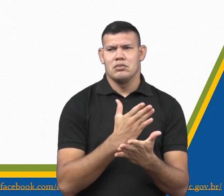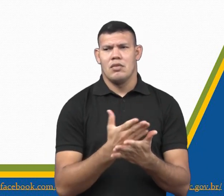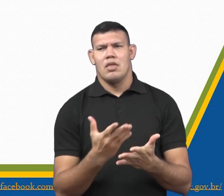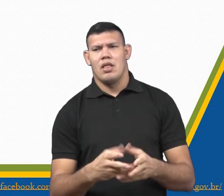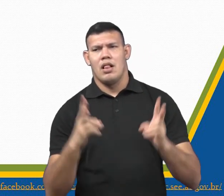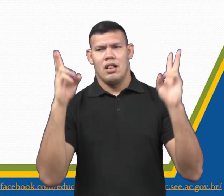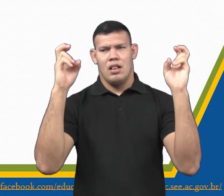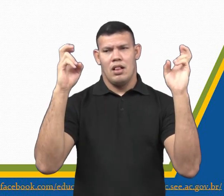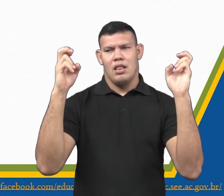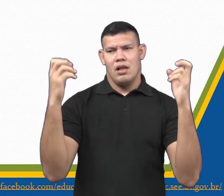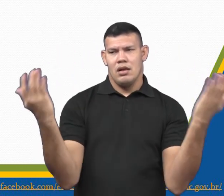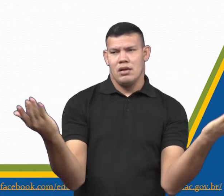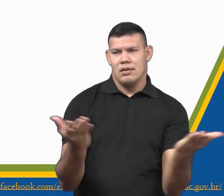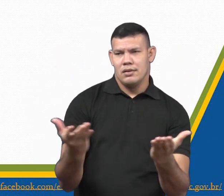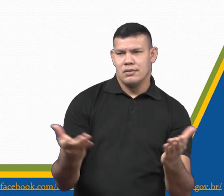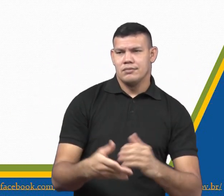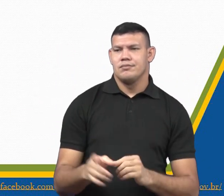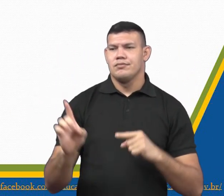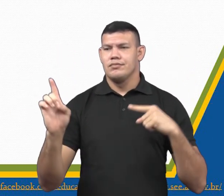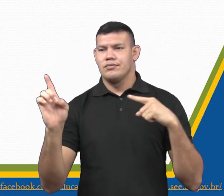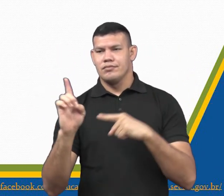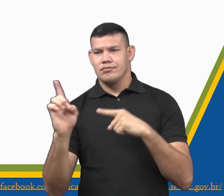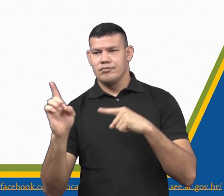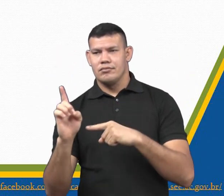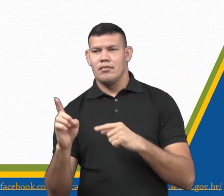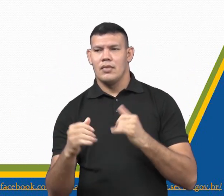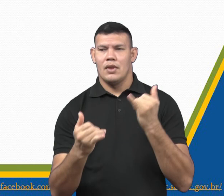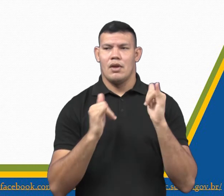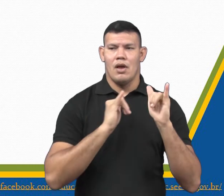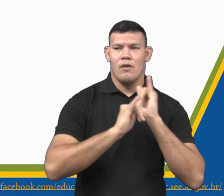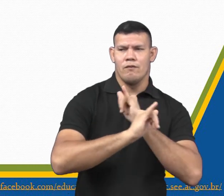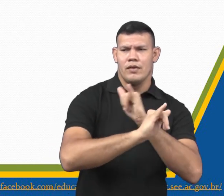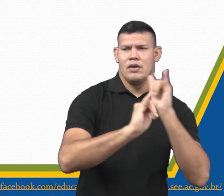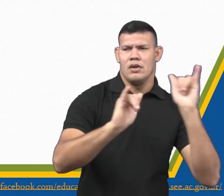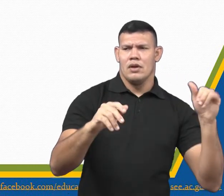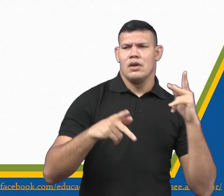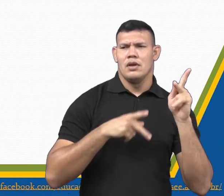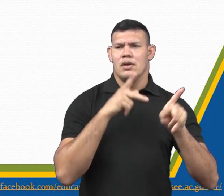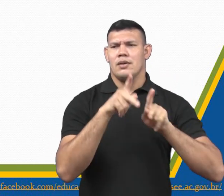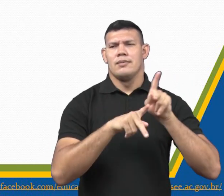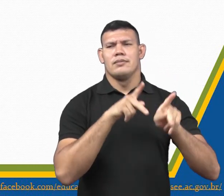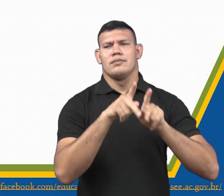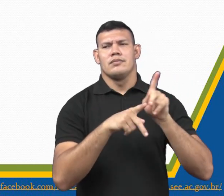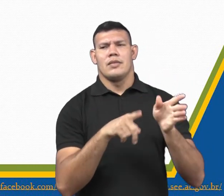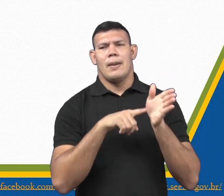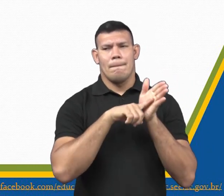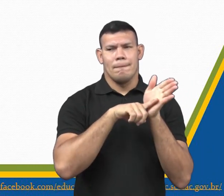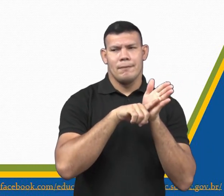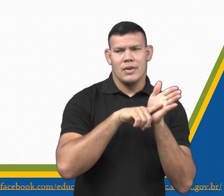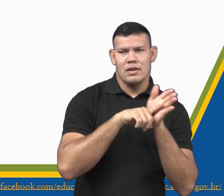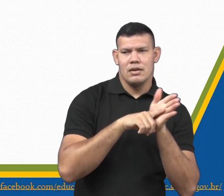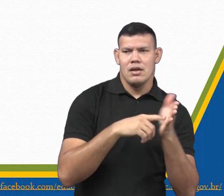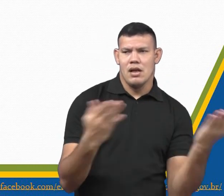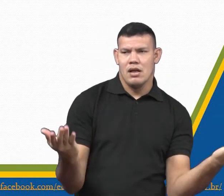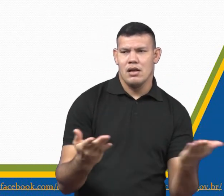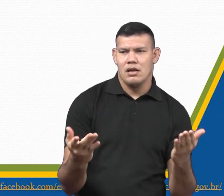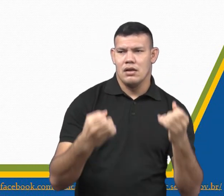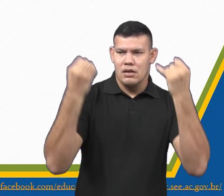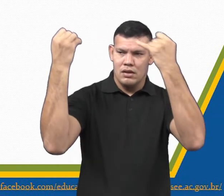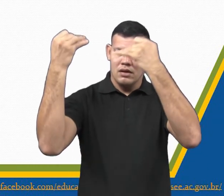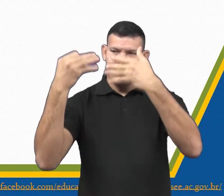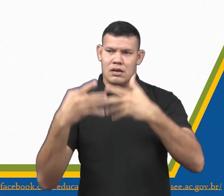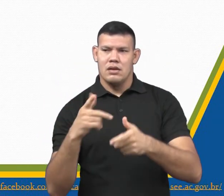O editorial informa a população sobre pesquisas recentes que explicam problemas que estão afetando a sociedade? Diante